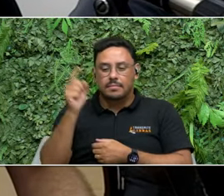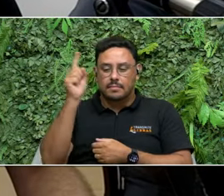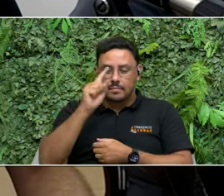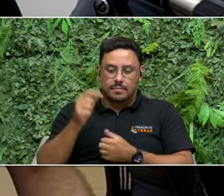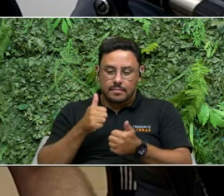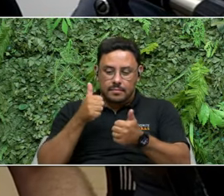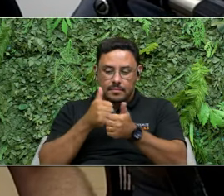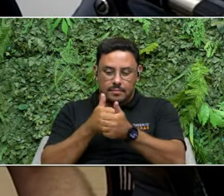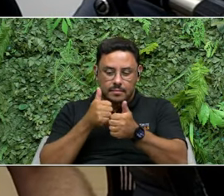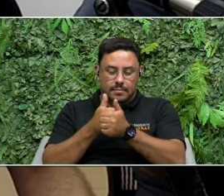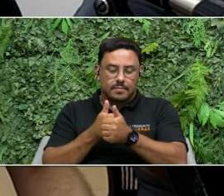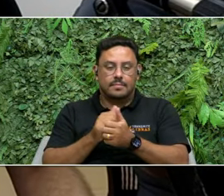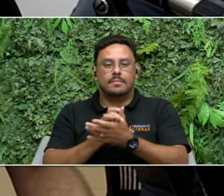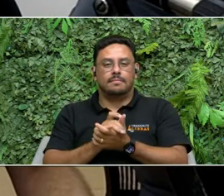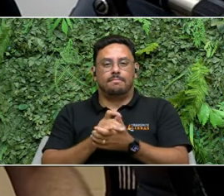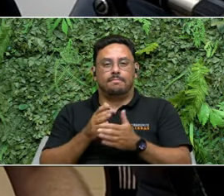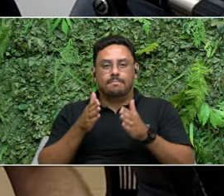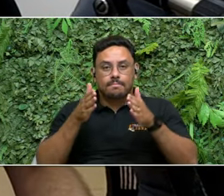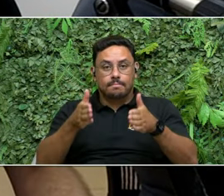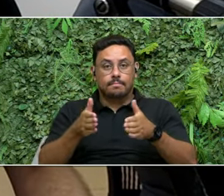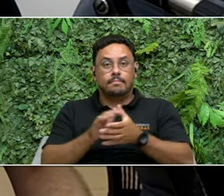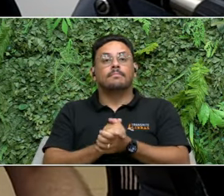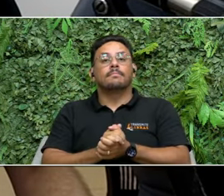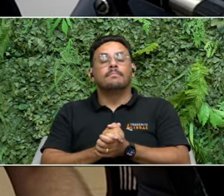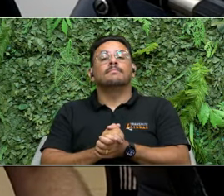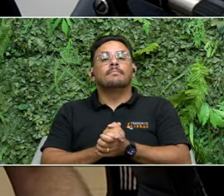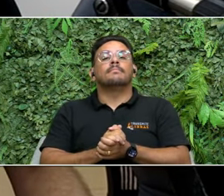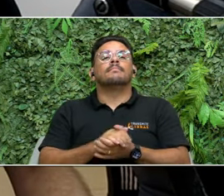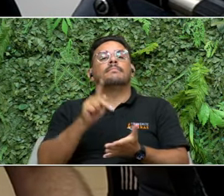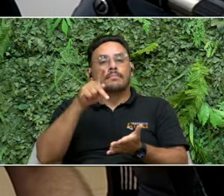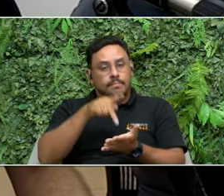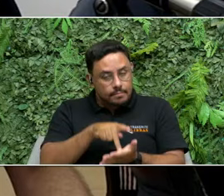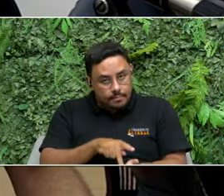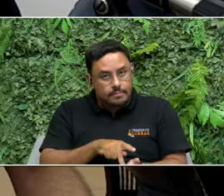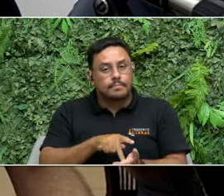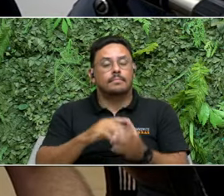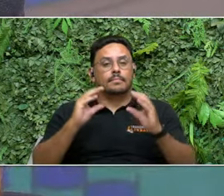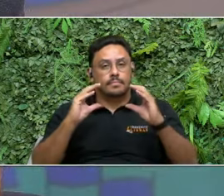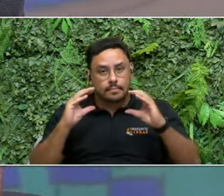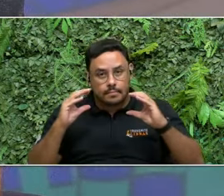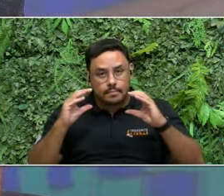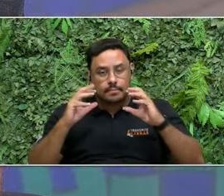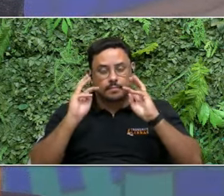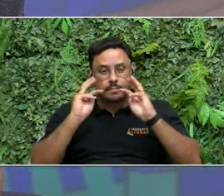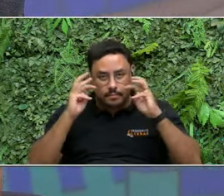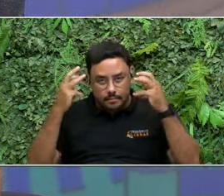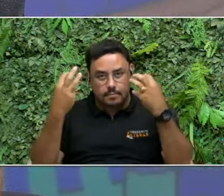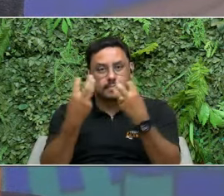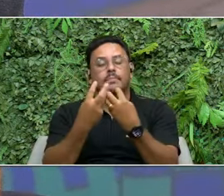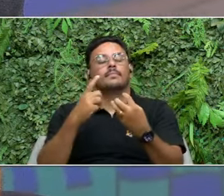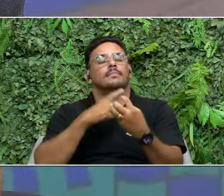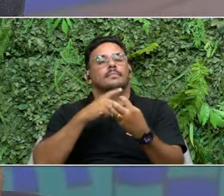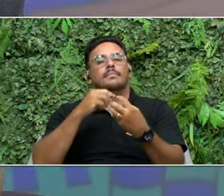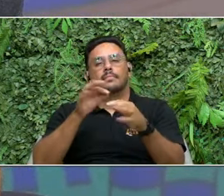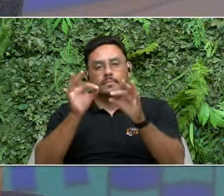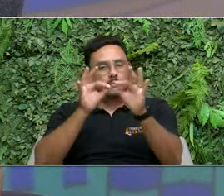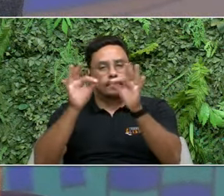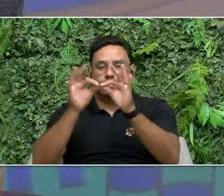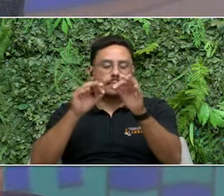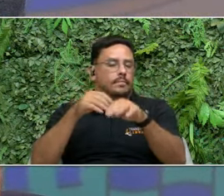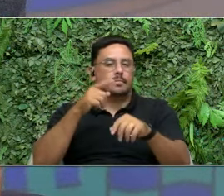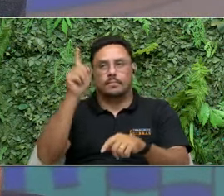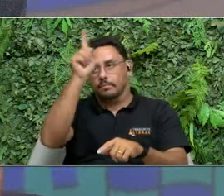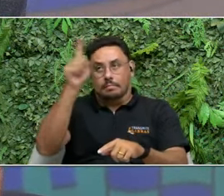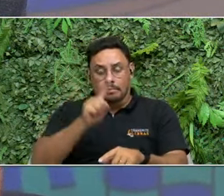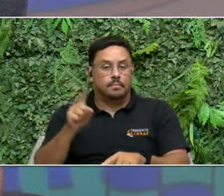perto é tá chegando pertinho mas é obviamente que o estádio é muito bem equipado com para raos etc né pelo menos é o que se